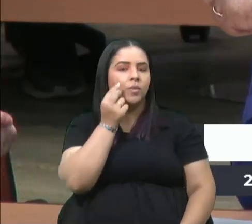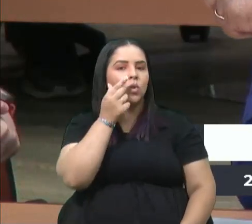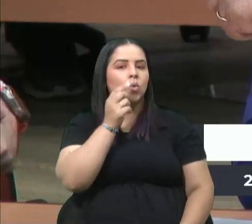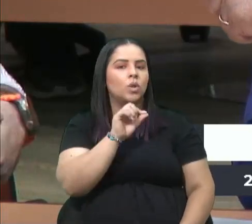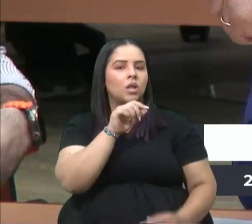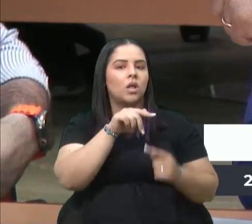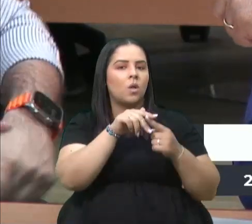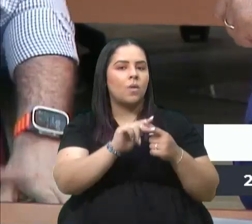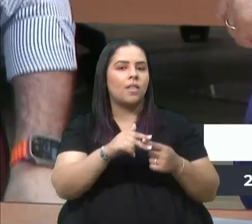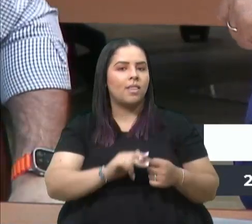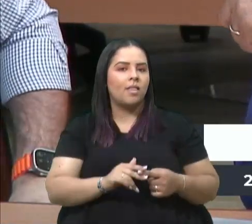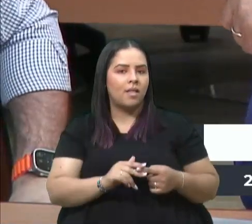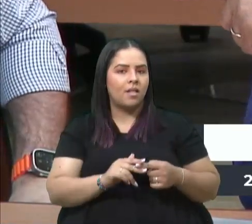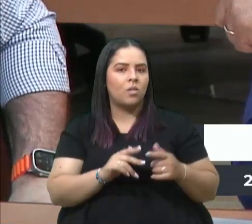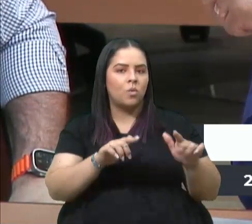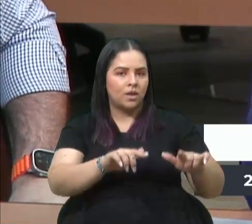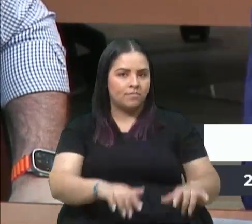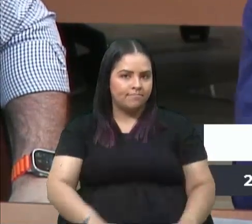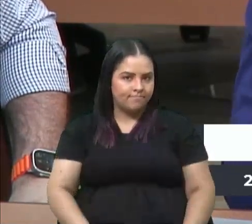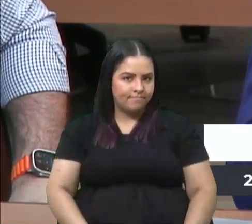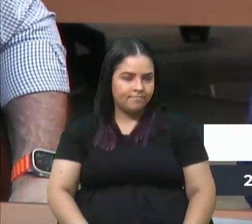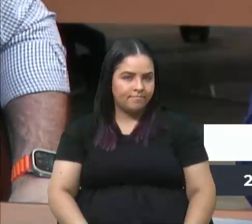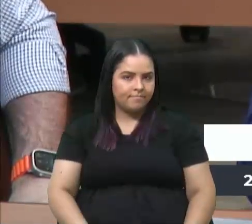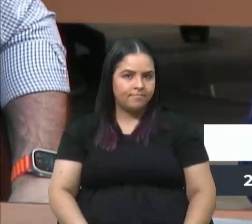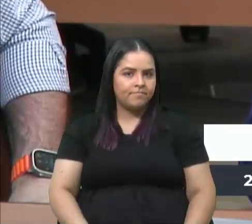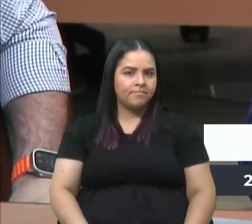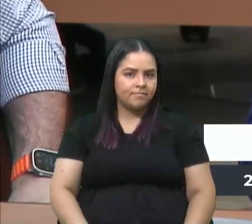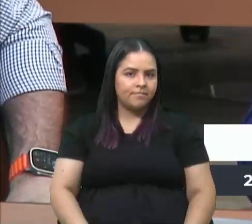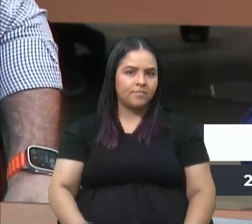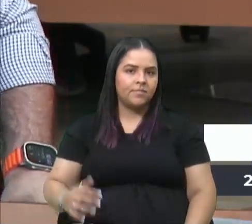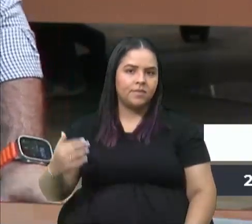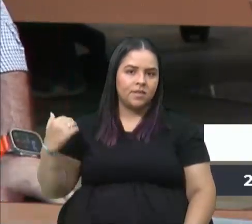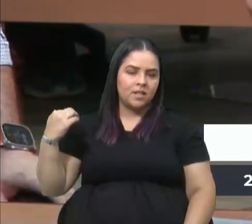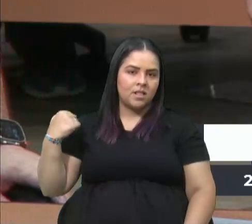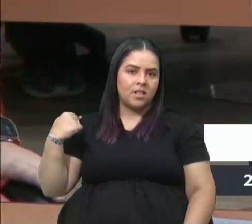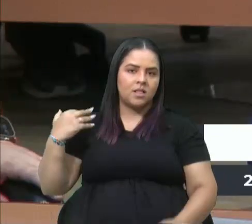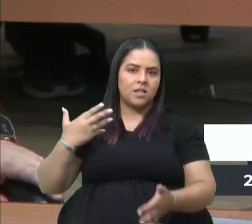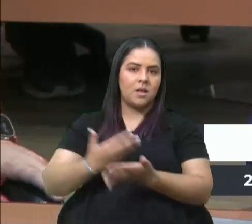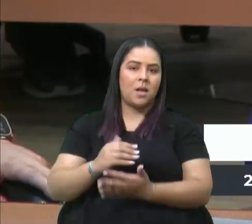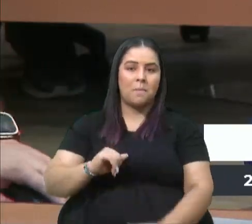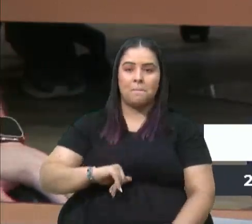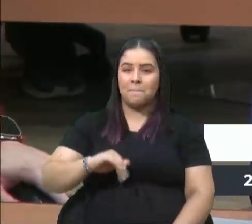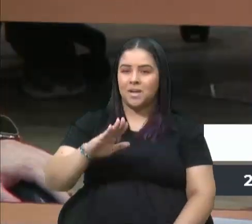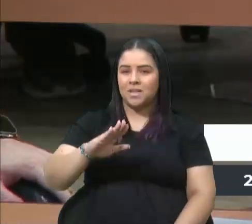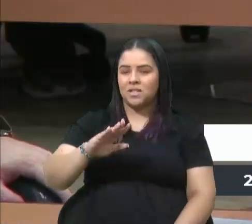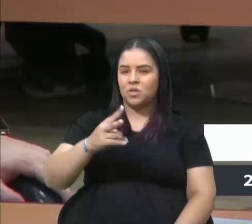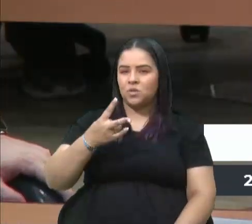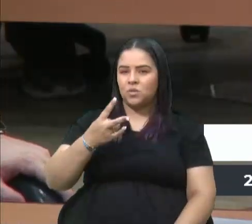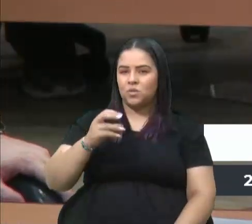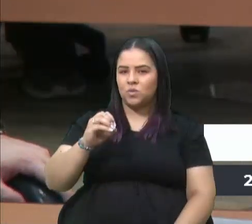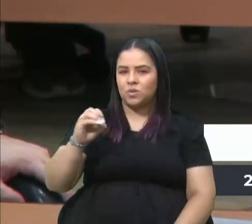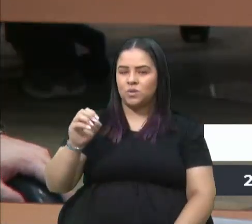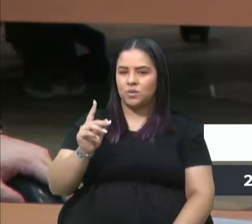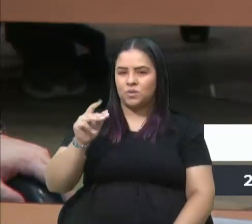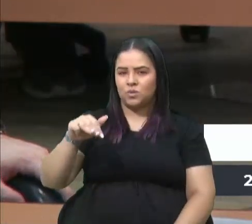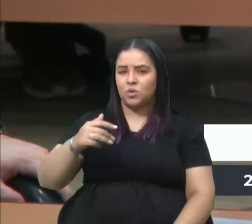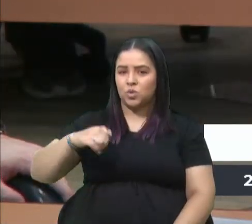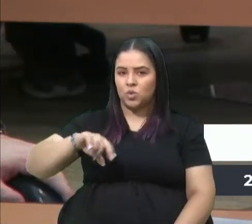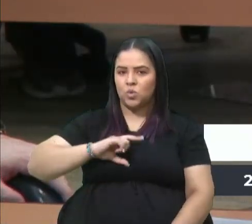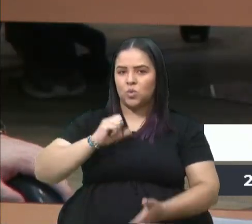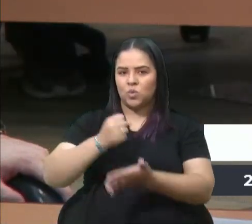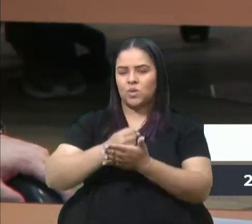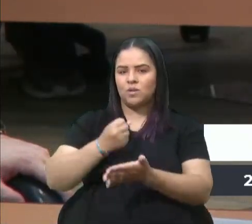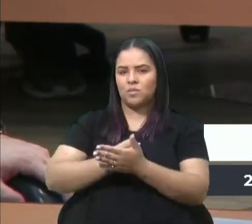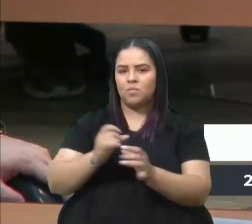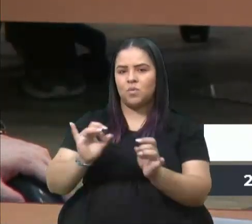consertar esses asfaltos, vereador Lucas. Ao longo de todos os mais de 200 quilômetros, quando estamos aqui lutando para concluir